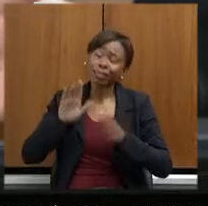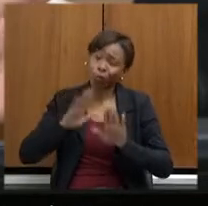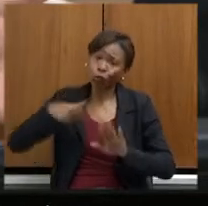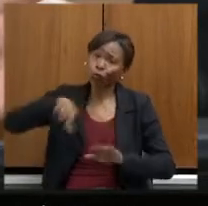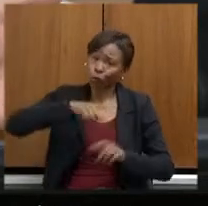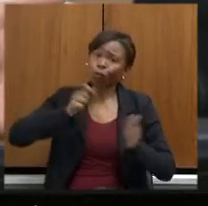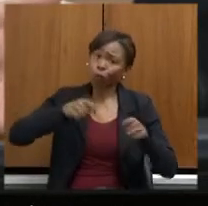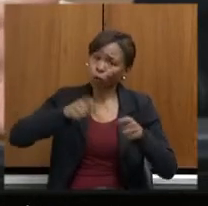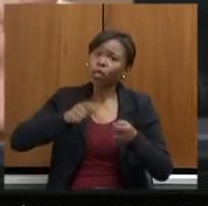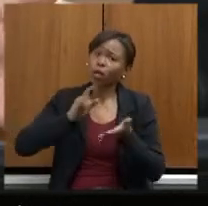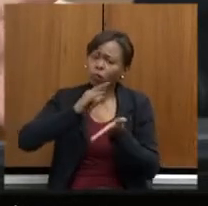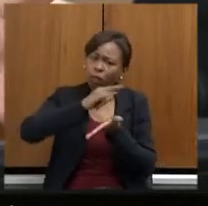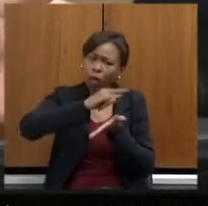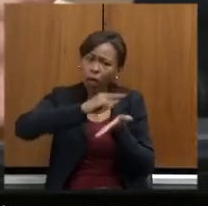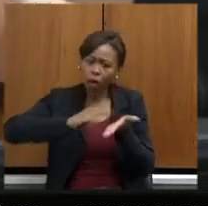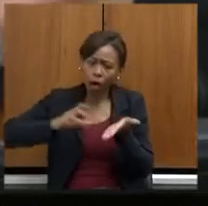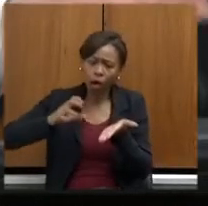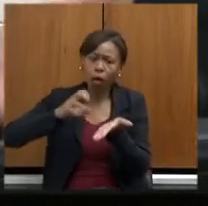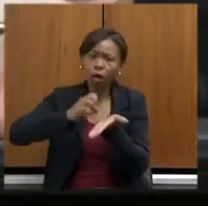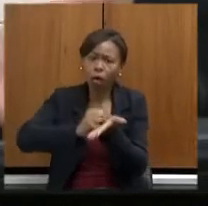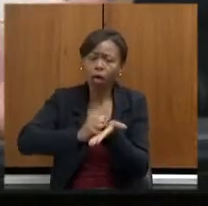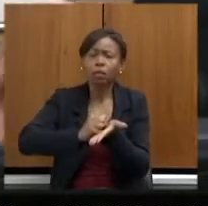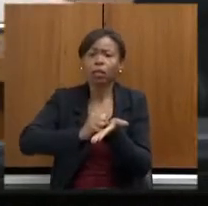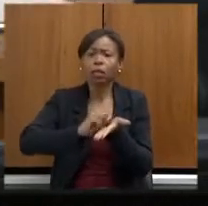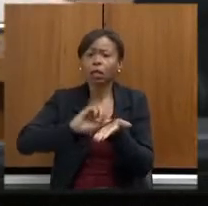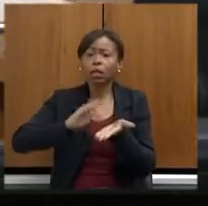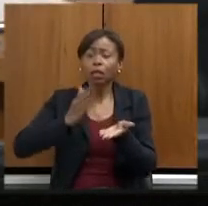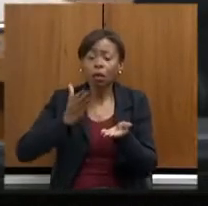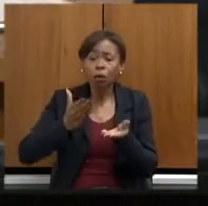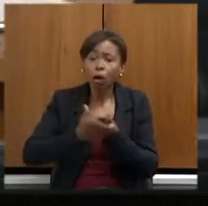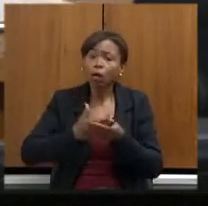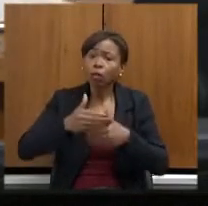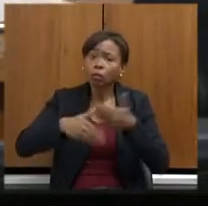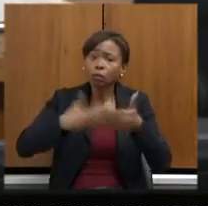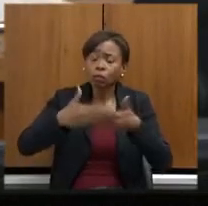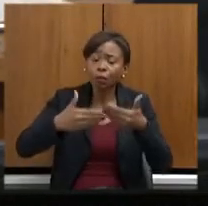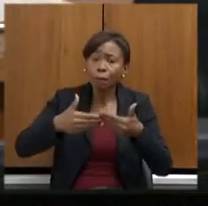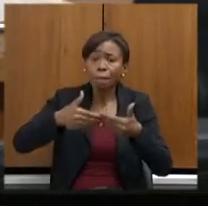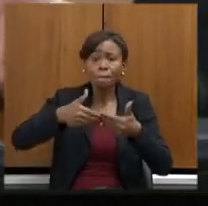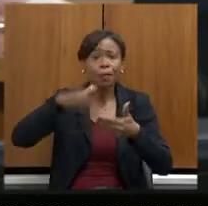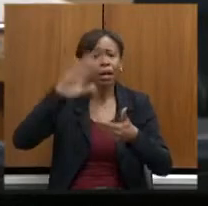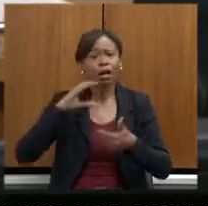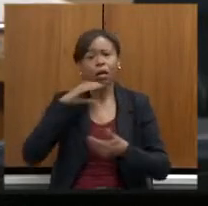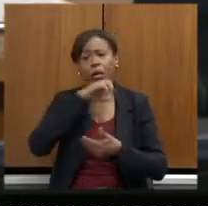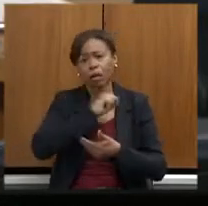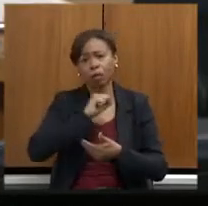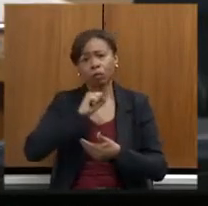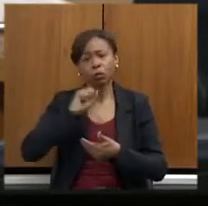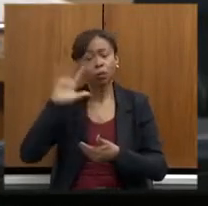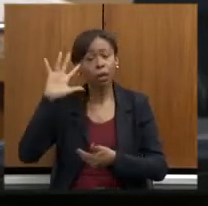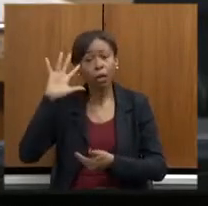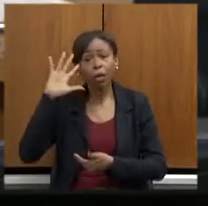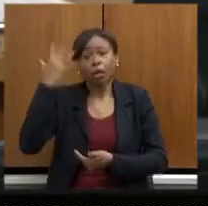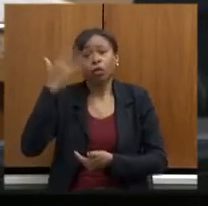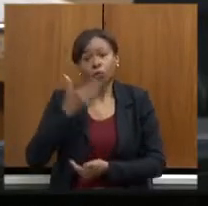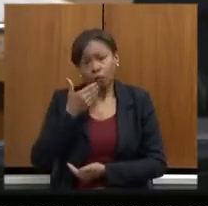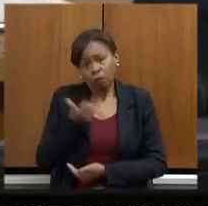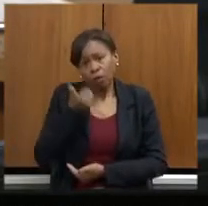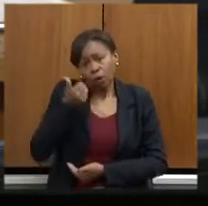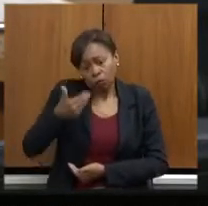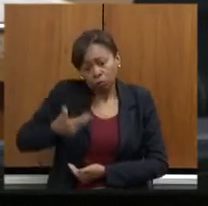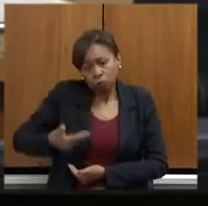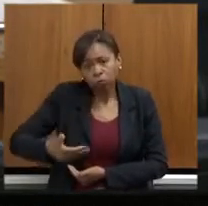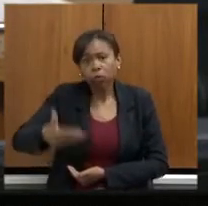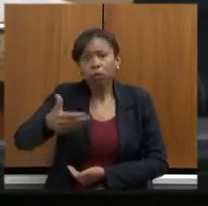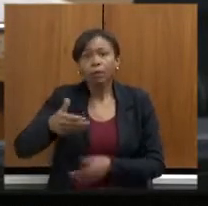esse processo de regularização caminhar mais evoluir mais e tem um resultado melhor mais para frente mas